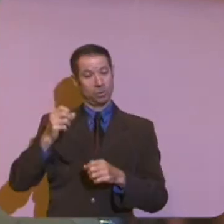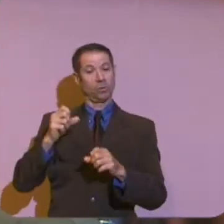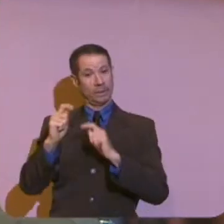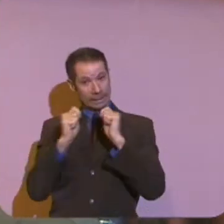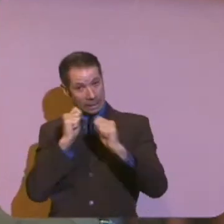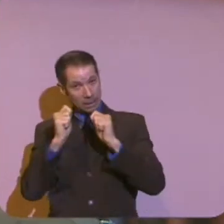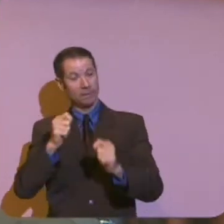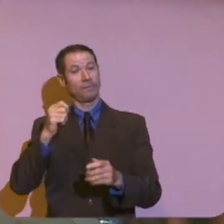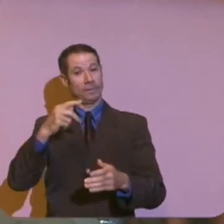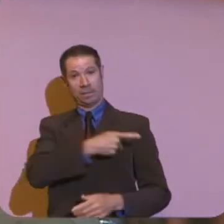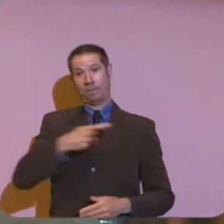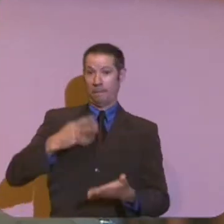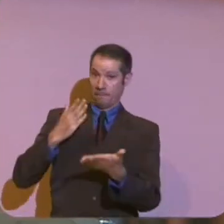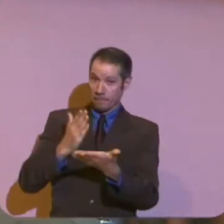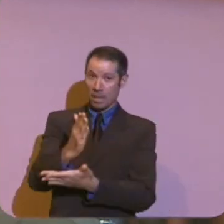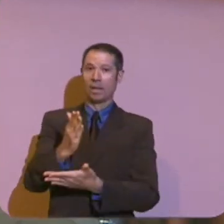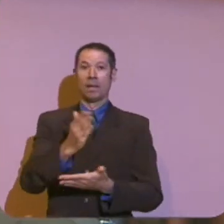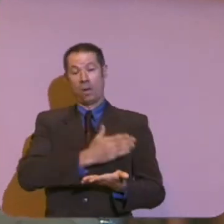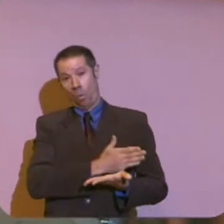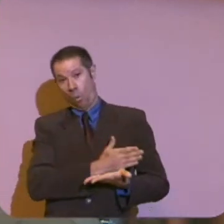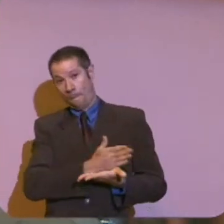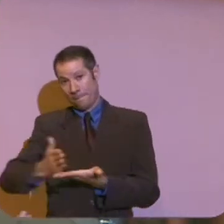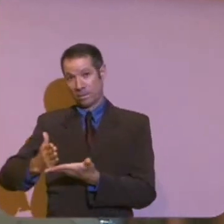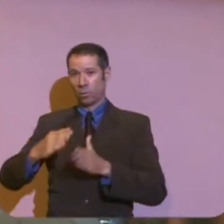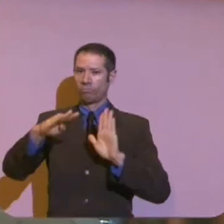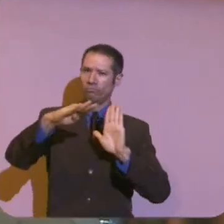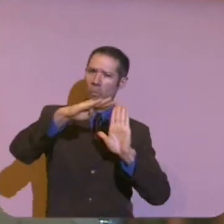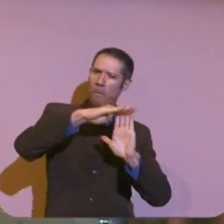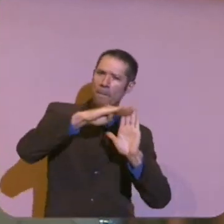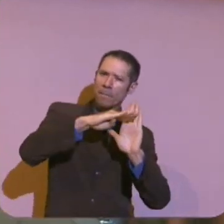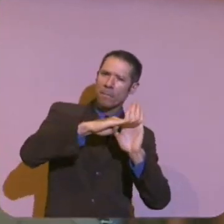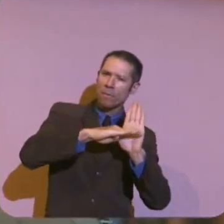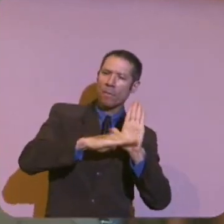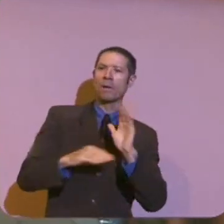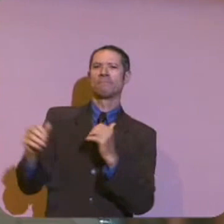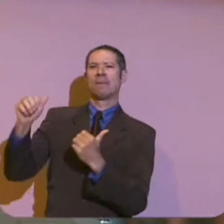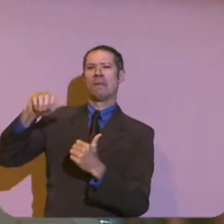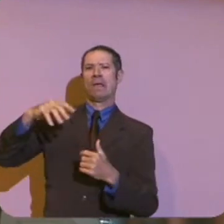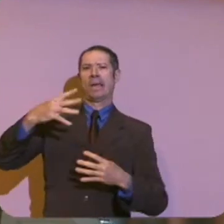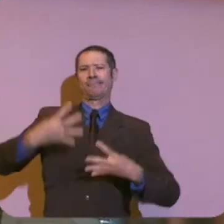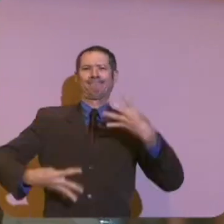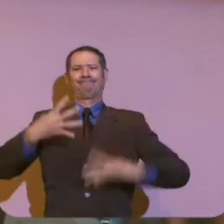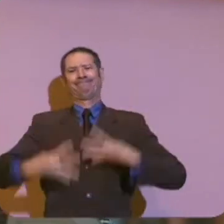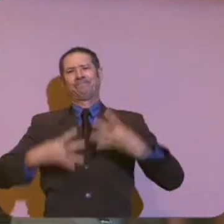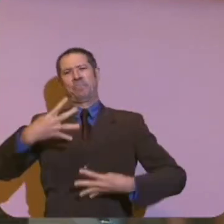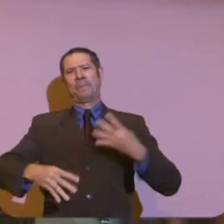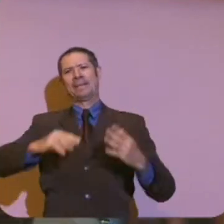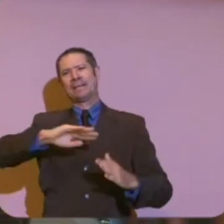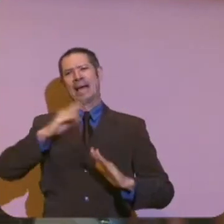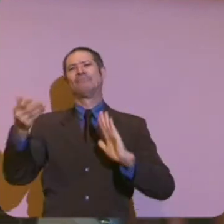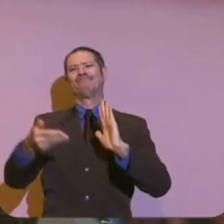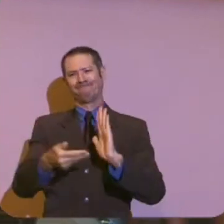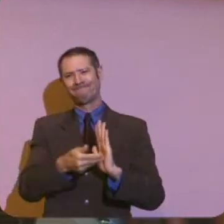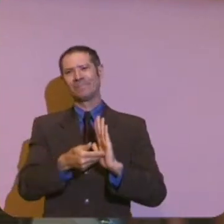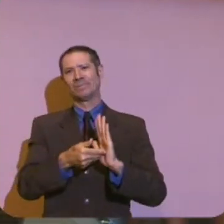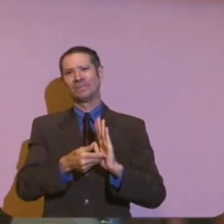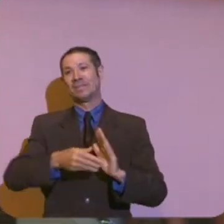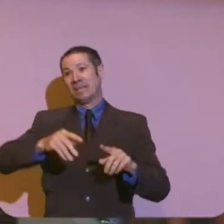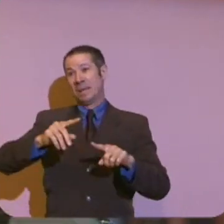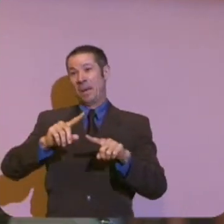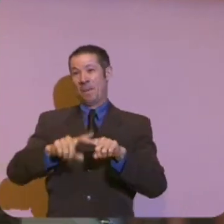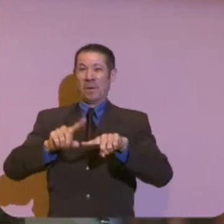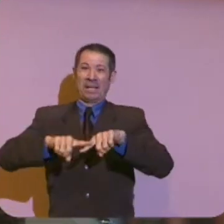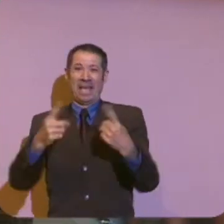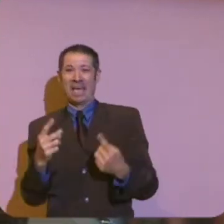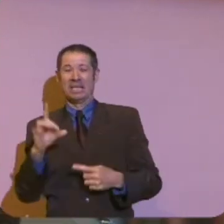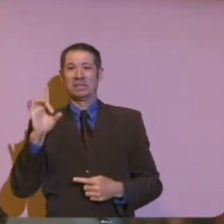E a gente então começou esse processo de batismo. Muito complicado tudo, né? Como você viu. Por que